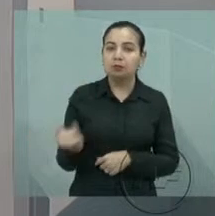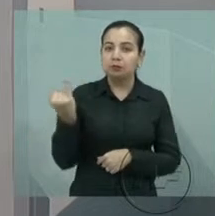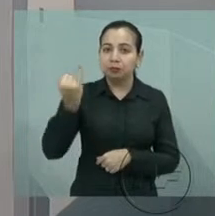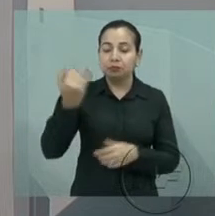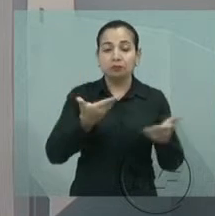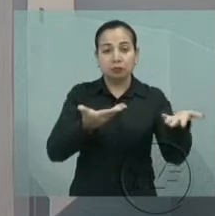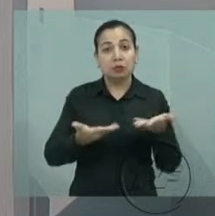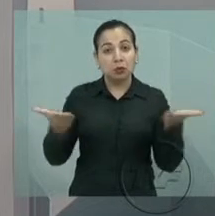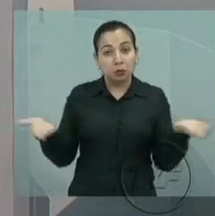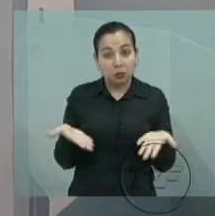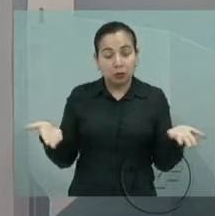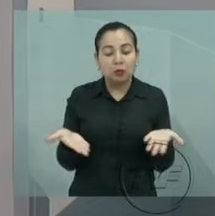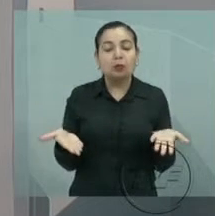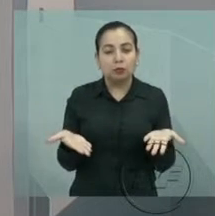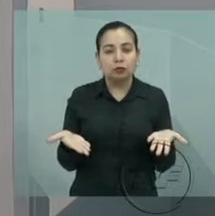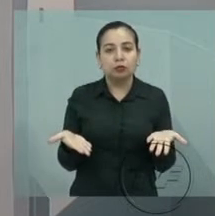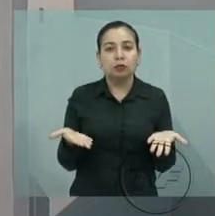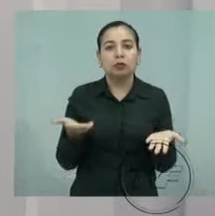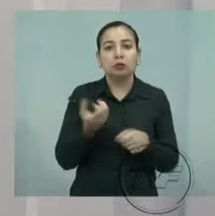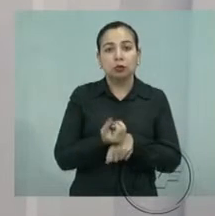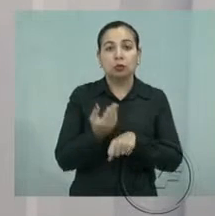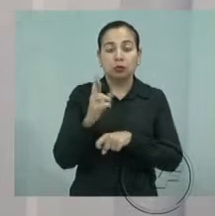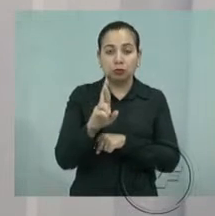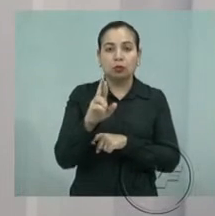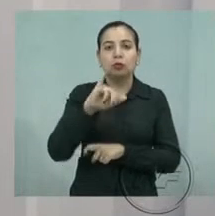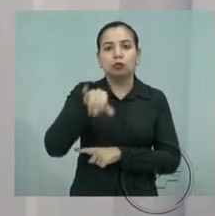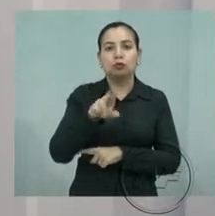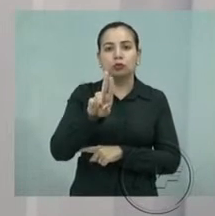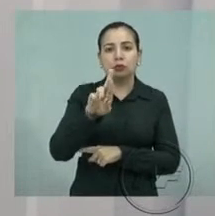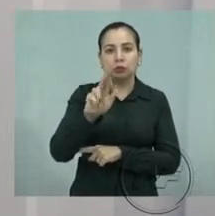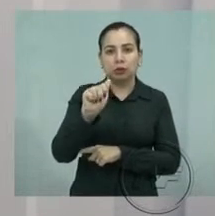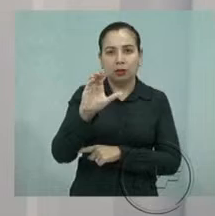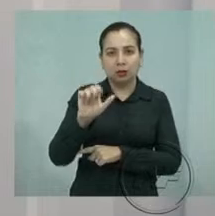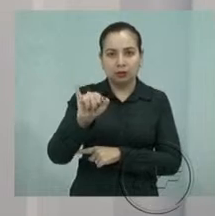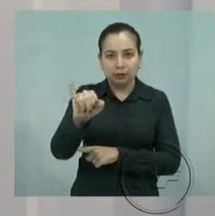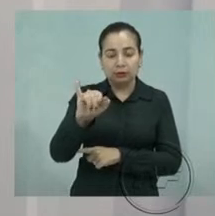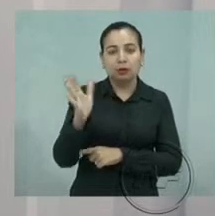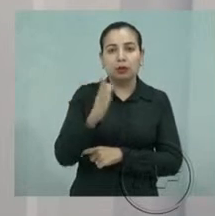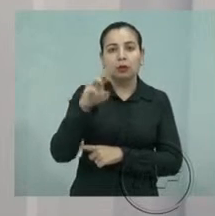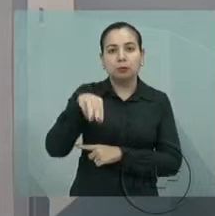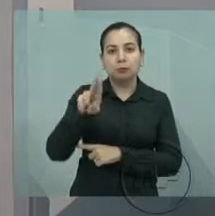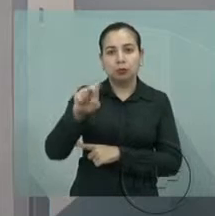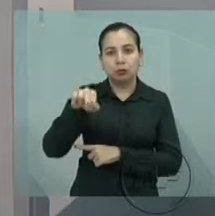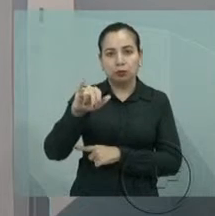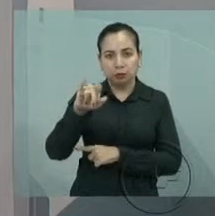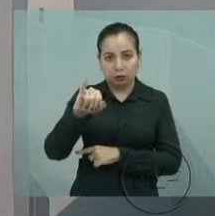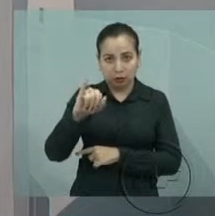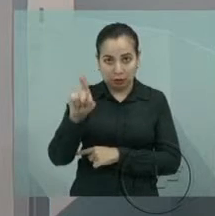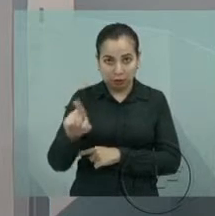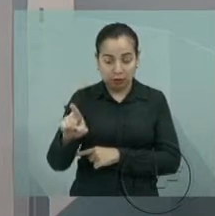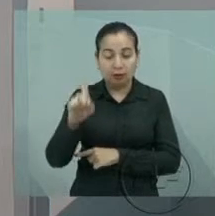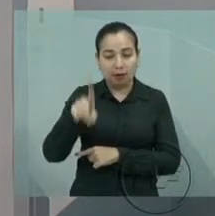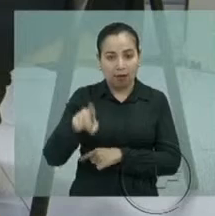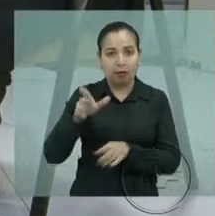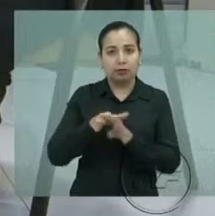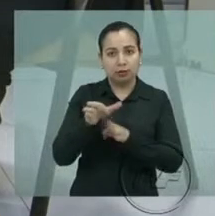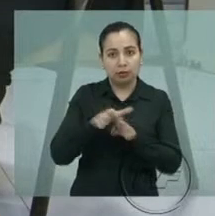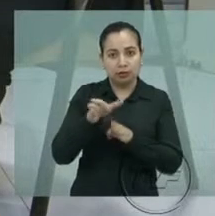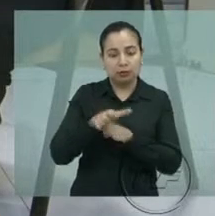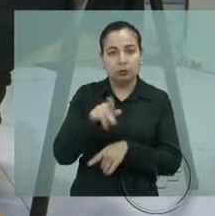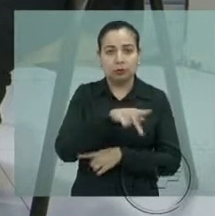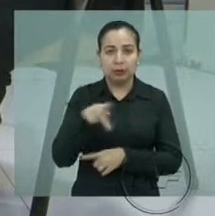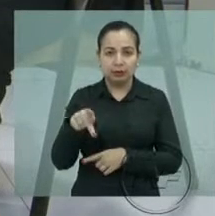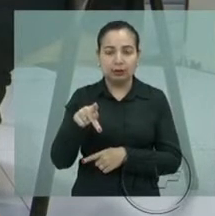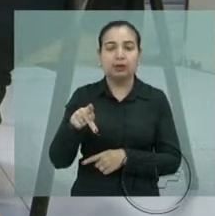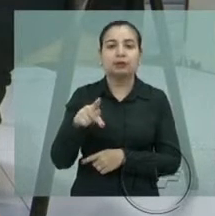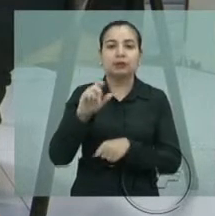estúdio da TV Fortaleza o Dr. Juraci Muniz, ele que é assessor da presidência do TCE. Dr. Juraci,